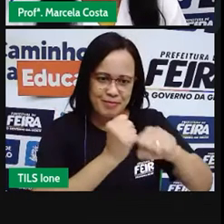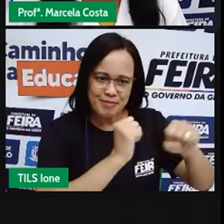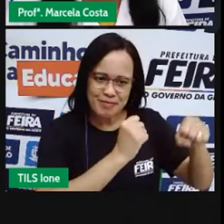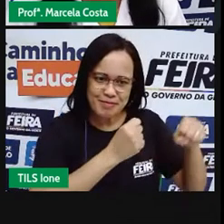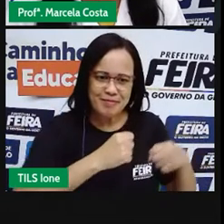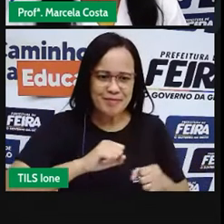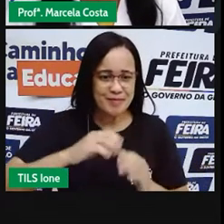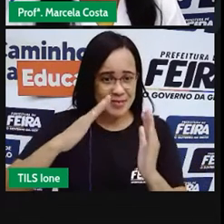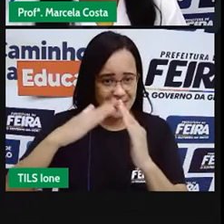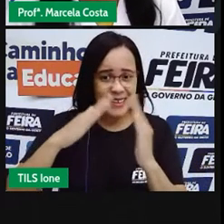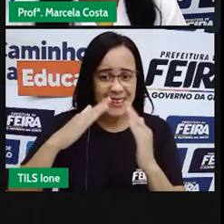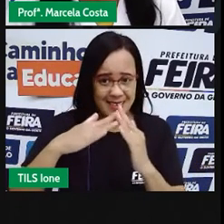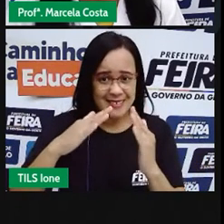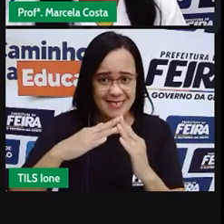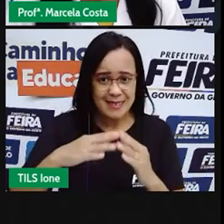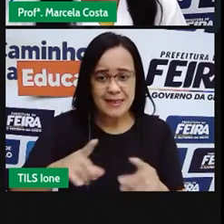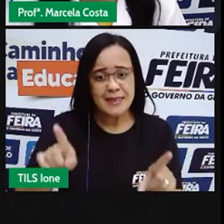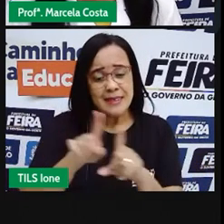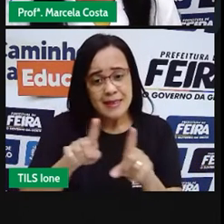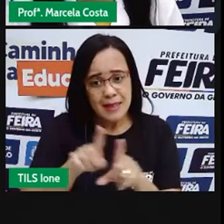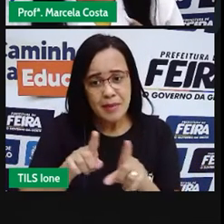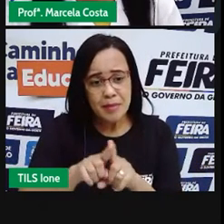e eu